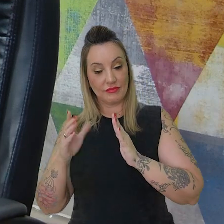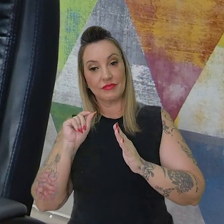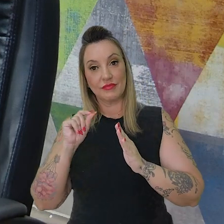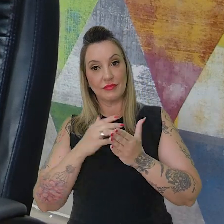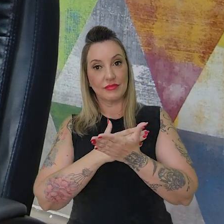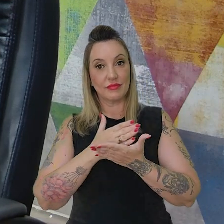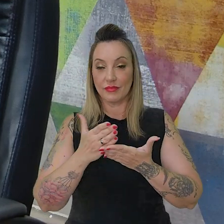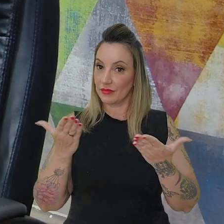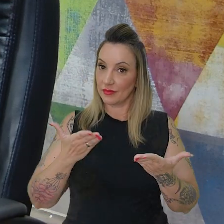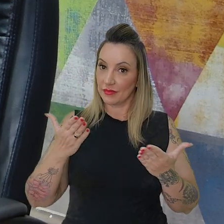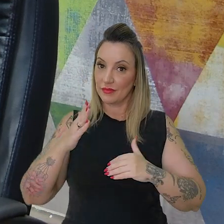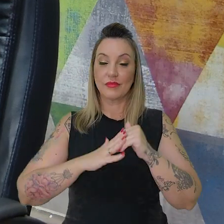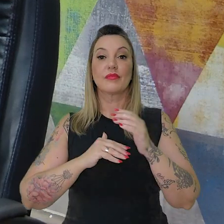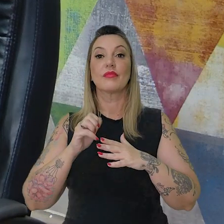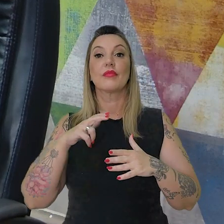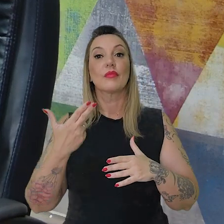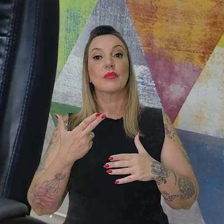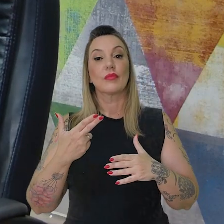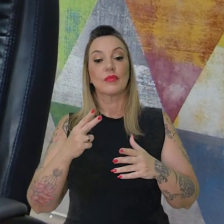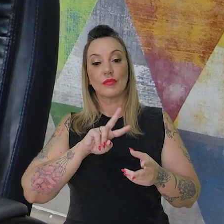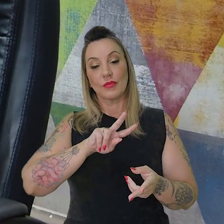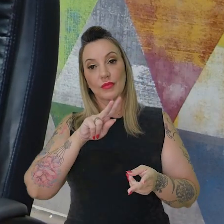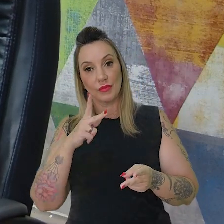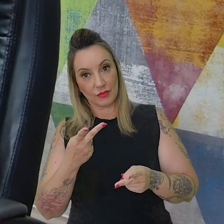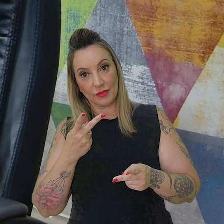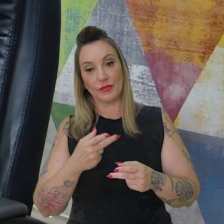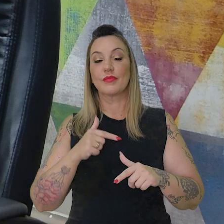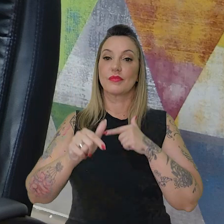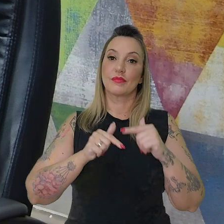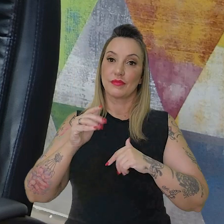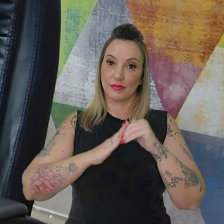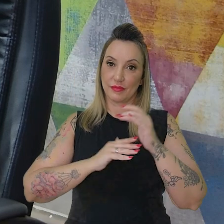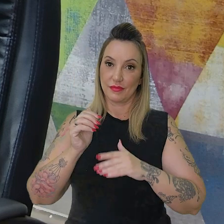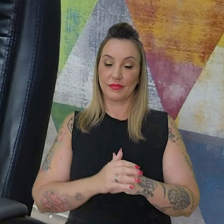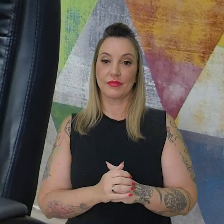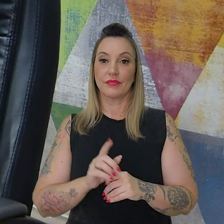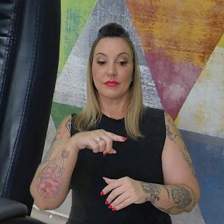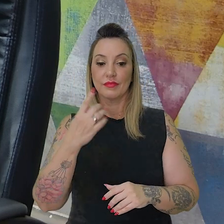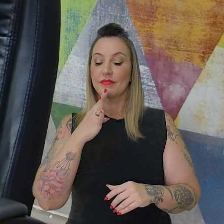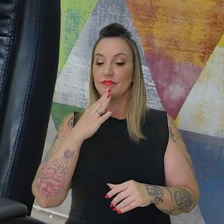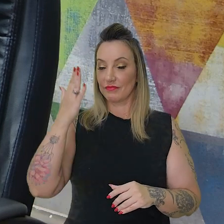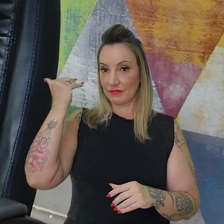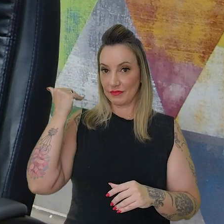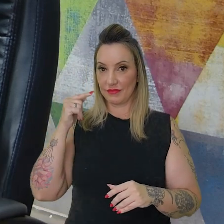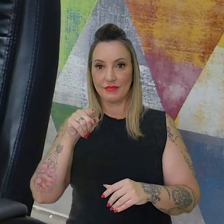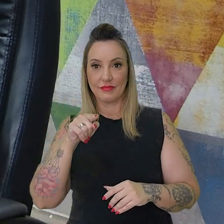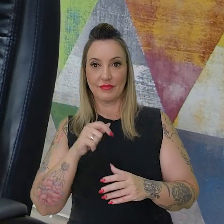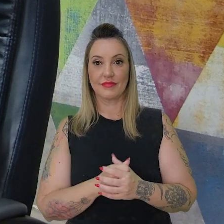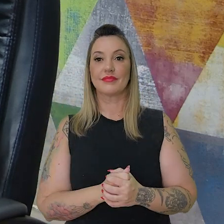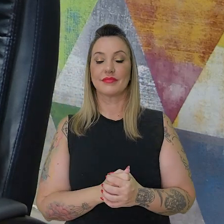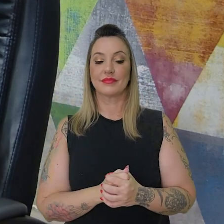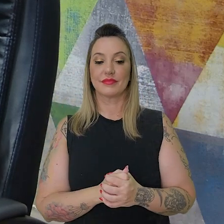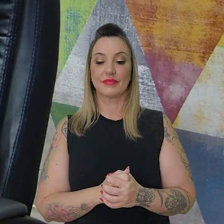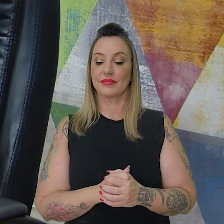começando uma profissão ou para quem tá transicionando a carreira a gente se conheceu quando você